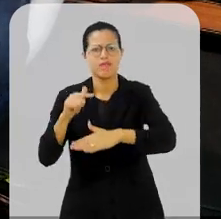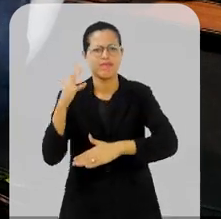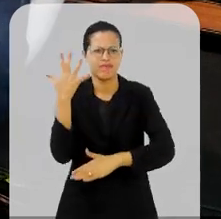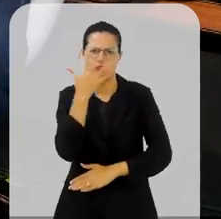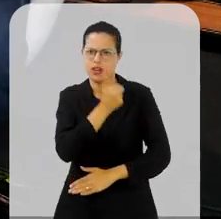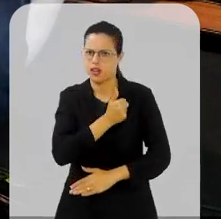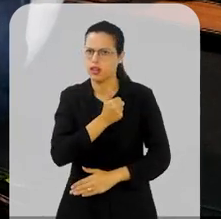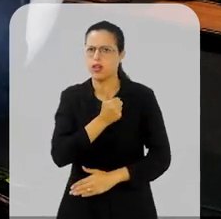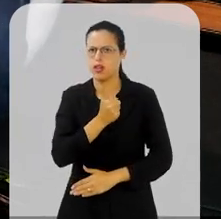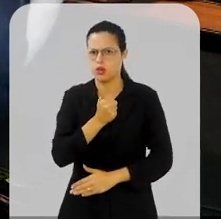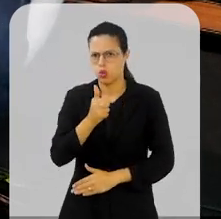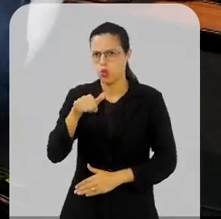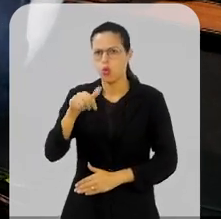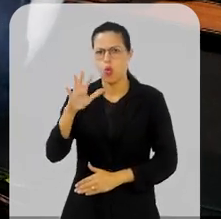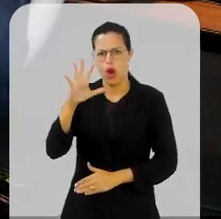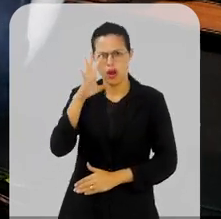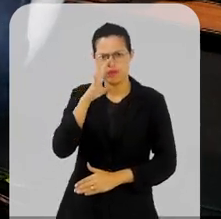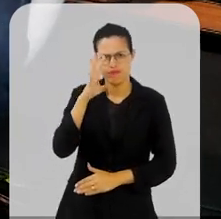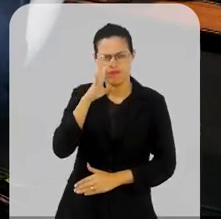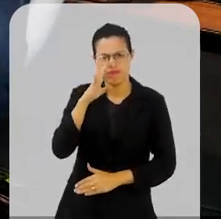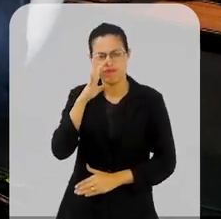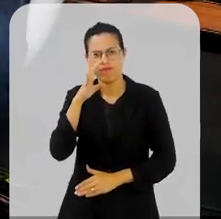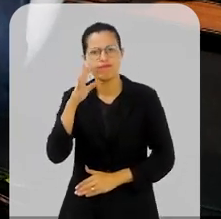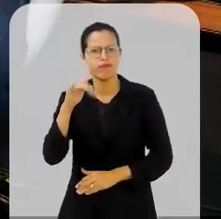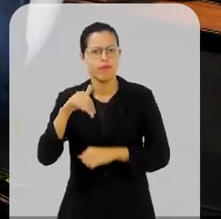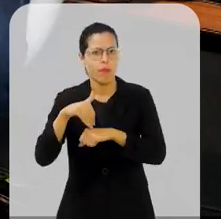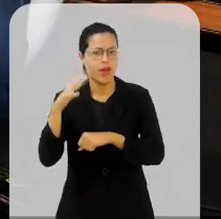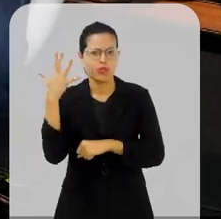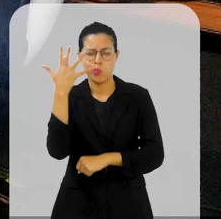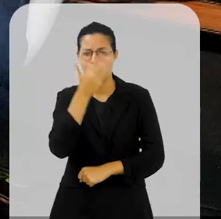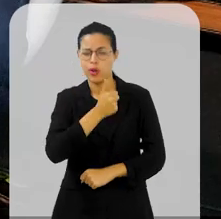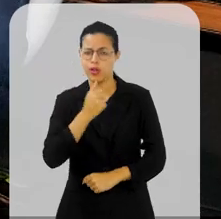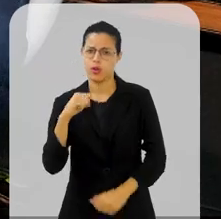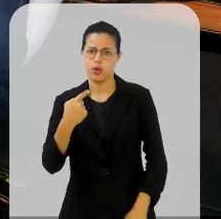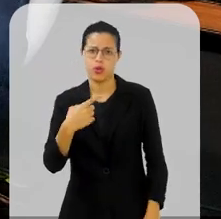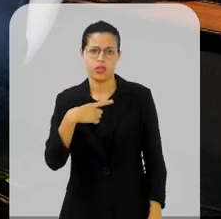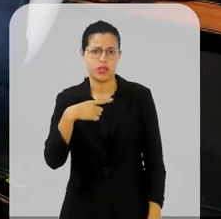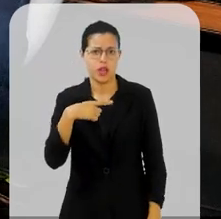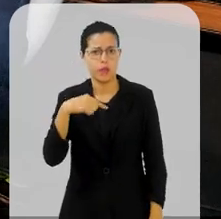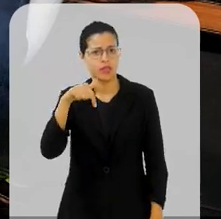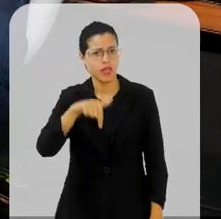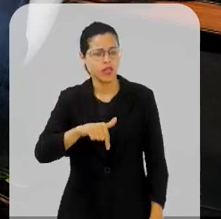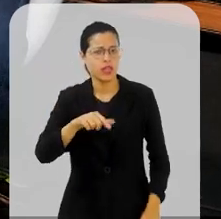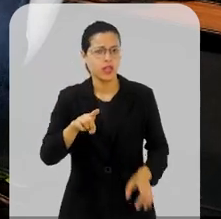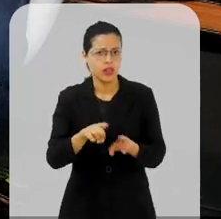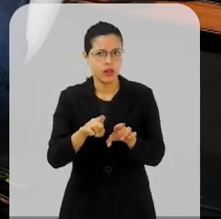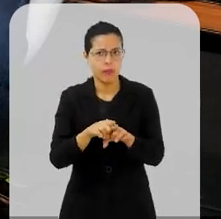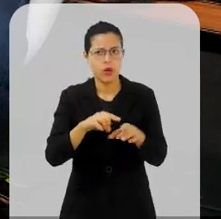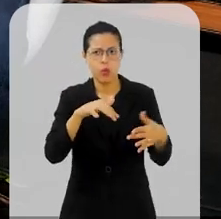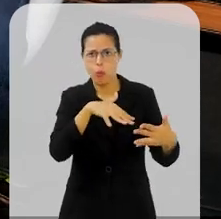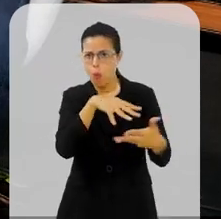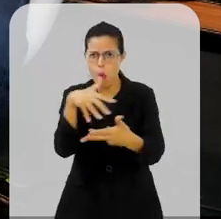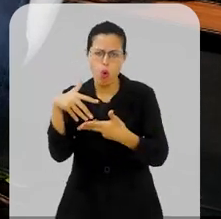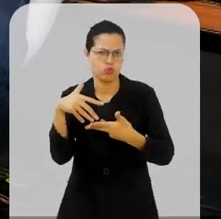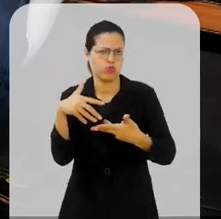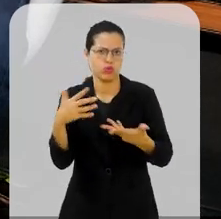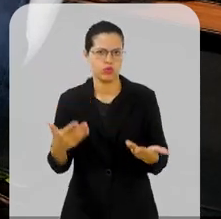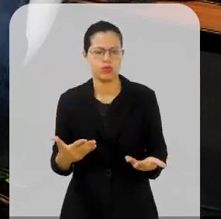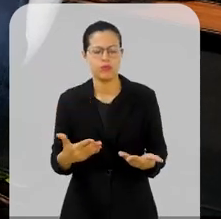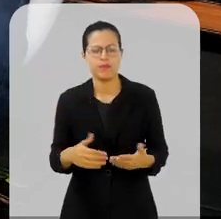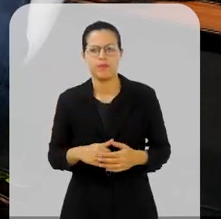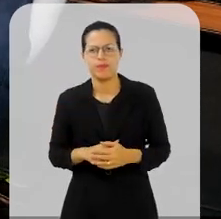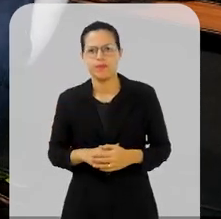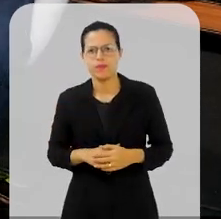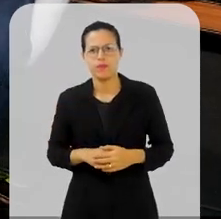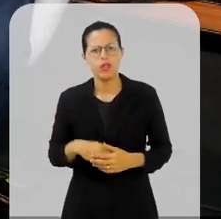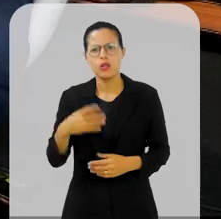negócio realmente lindo. Para mim é uma das paisagens mais bonitas que nós temos, não só aqui, mas no mundo. Ali realmente é muito bonito.